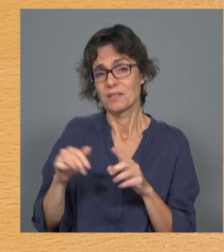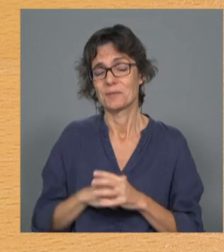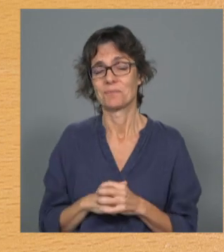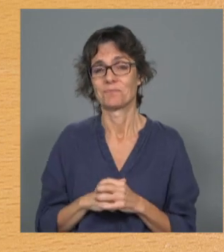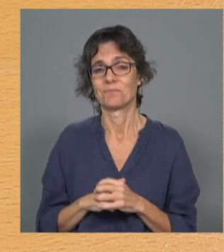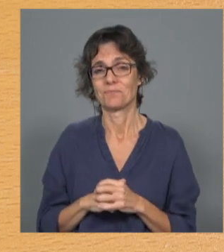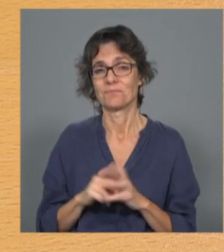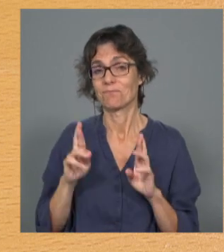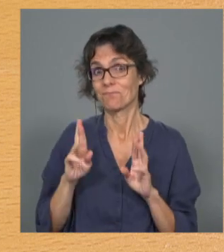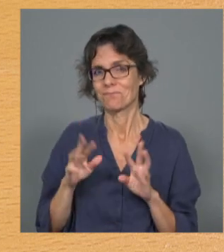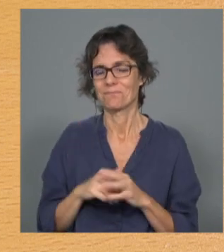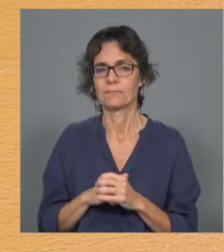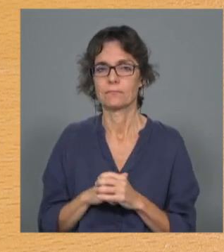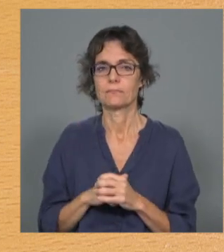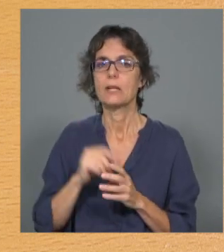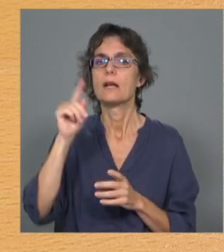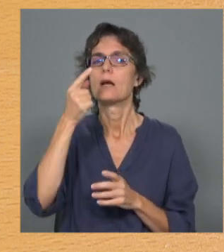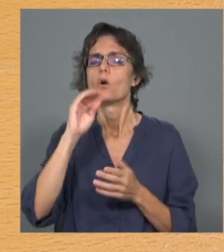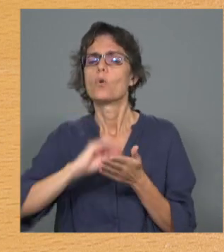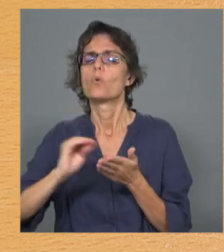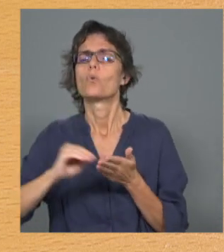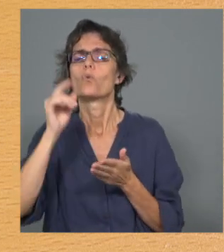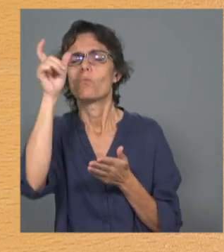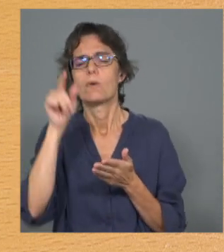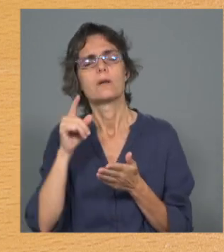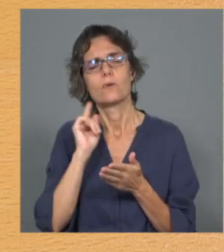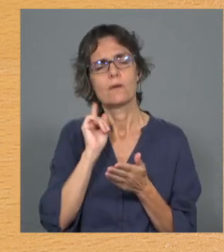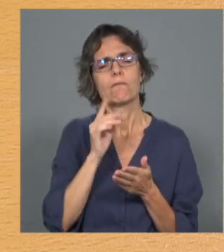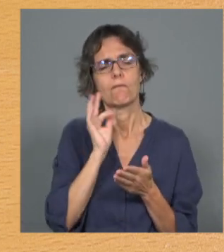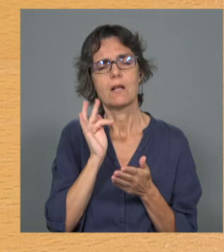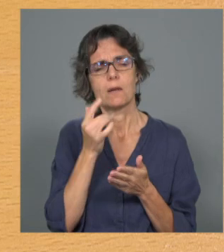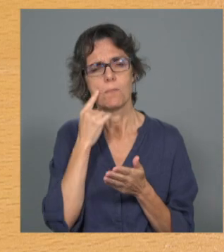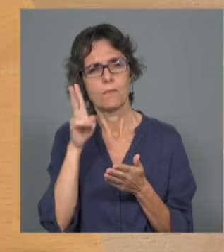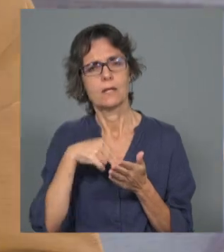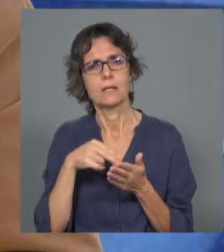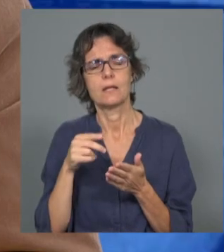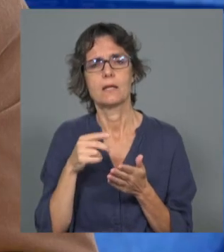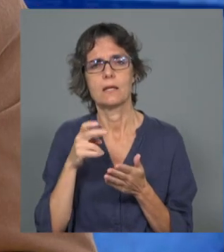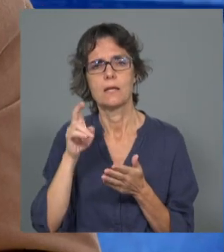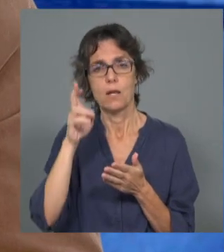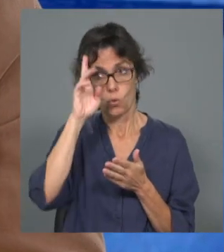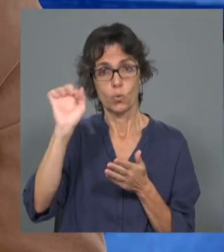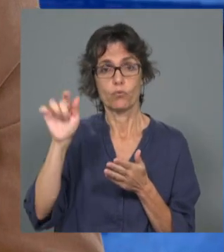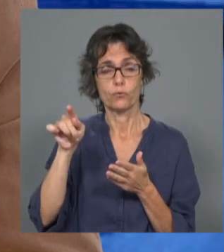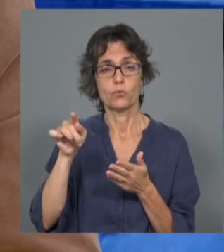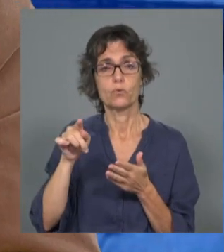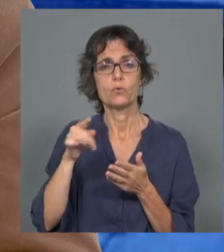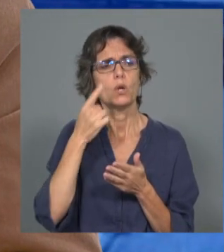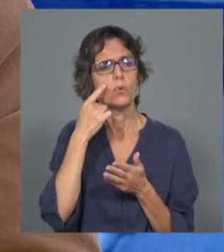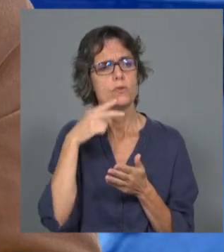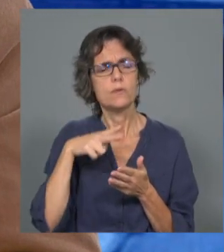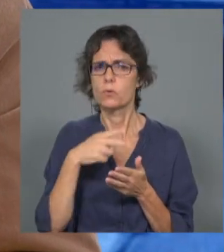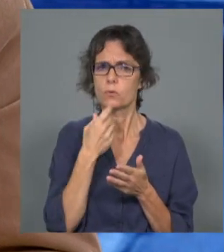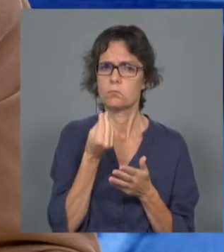autor que é indispensável ler. Ele foi primeiro-ministro da Rússia, infelizmente morreu muito jovem. Ele veio a Portugal, conhecia bem Portugal,